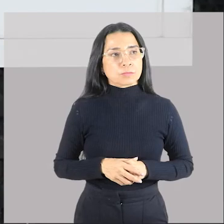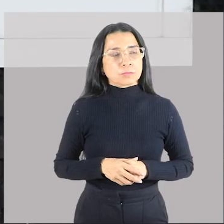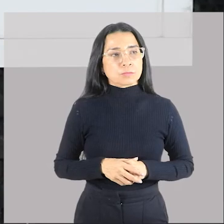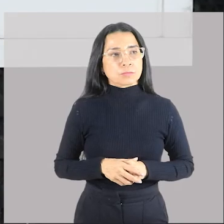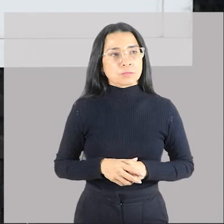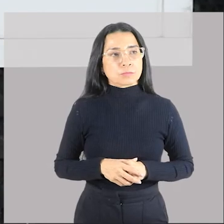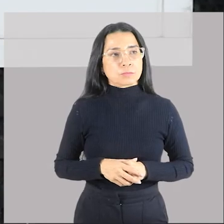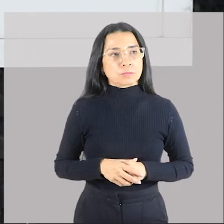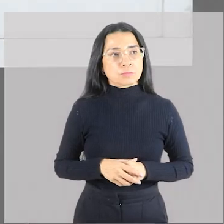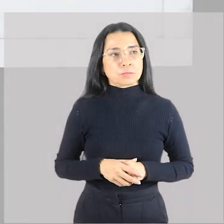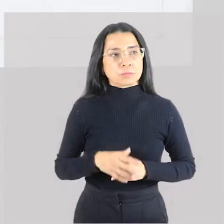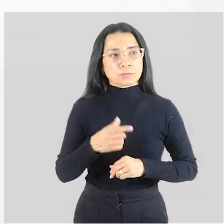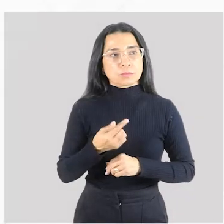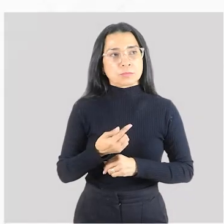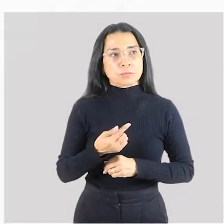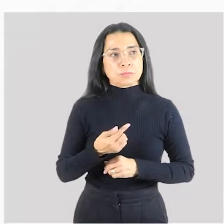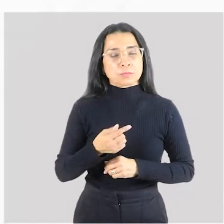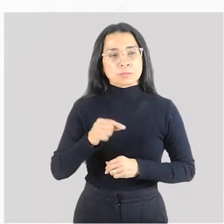R$7.200.